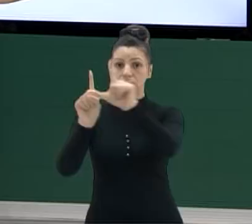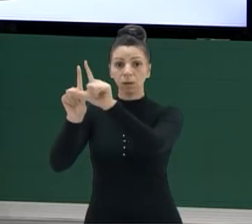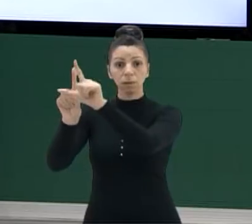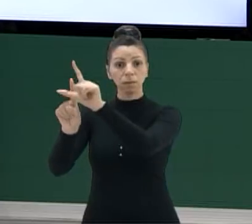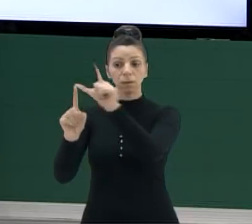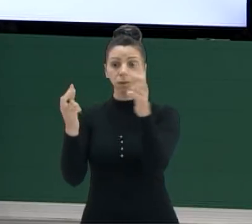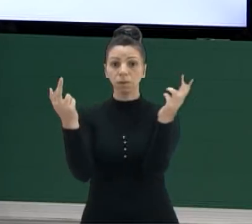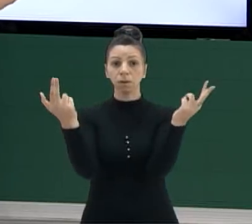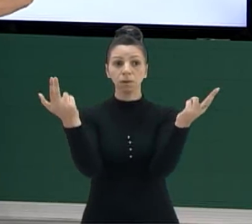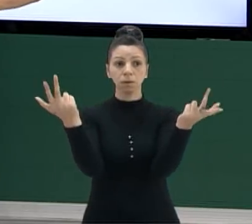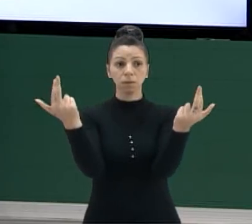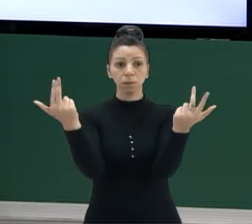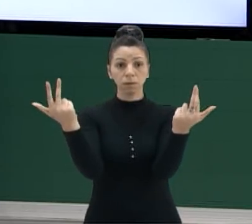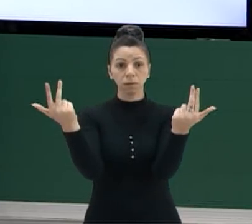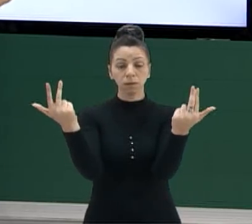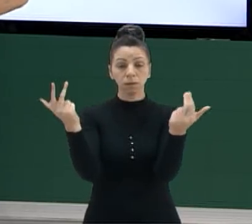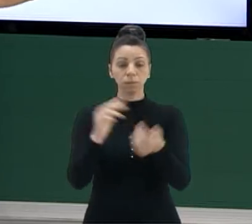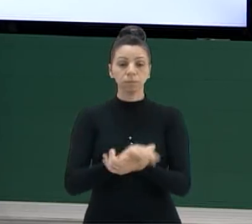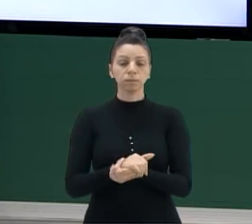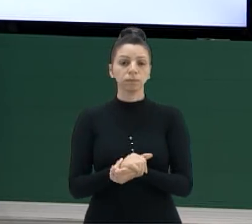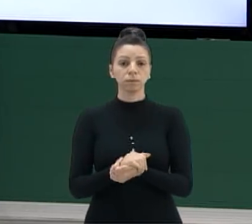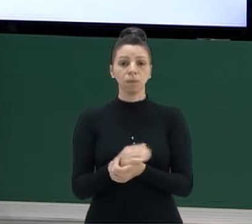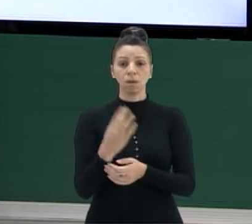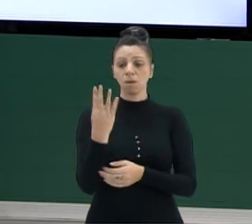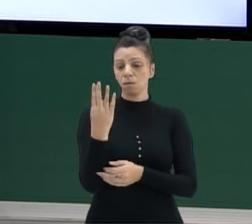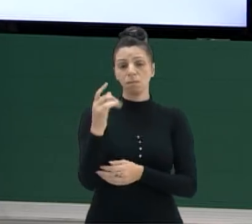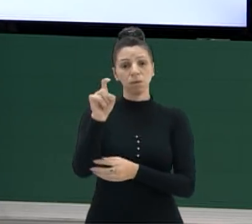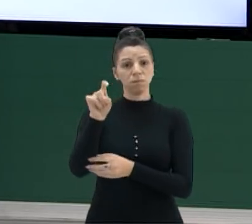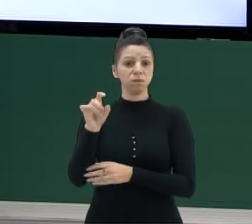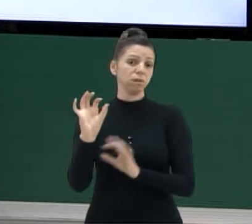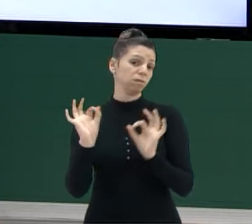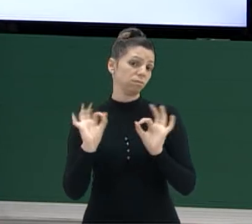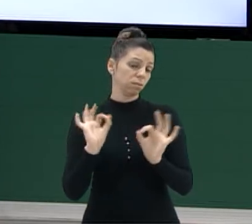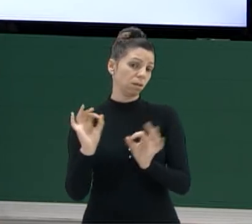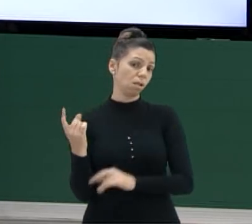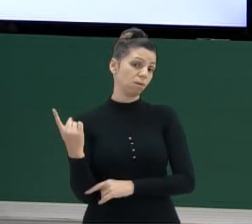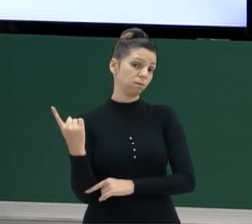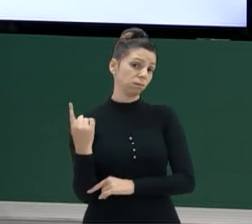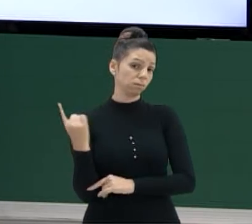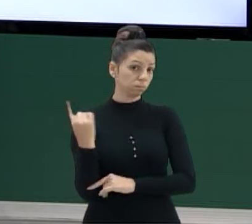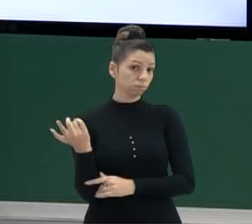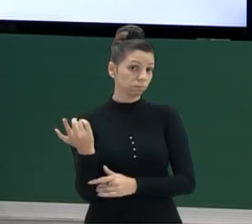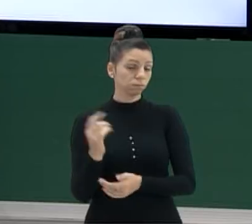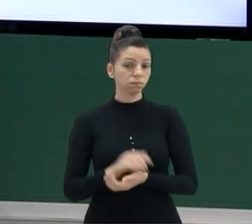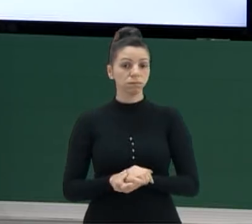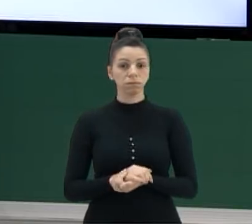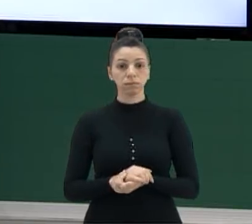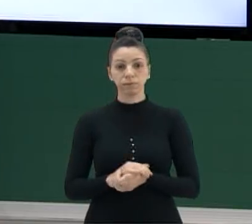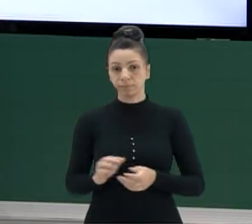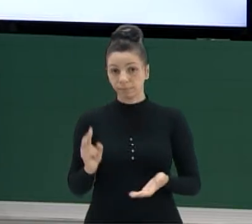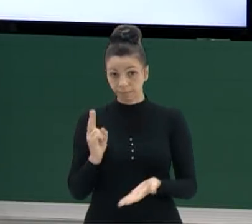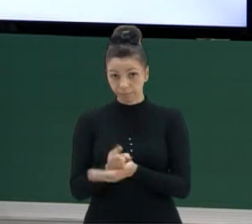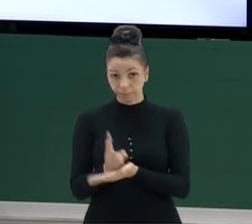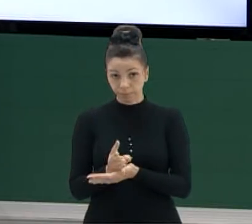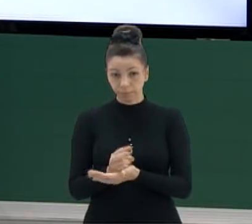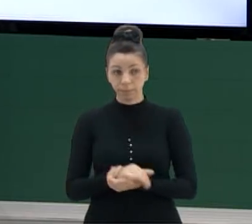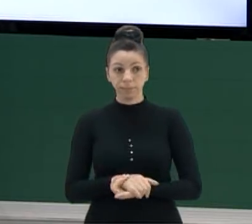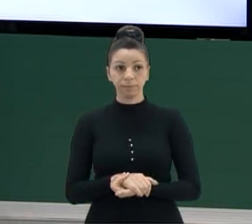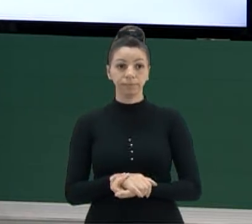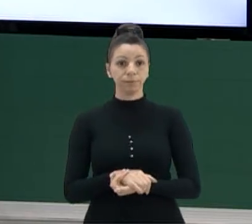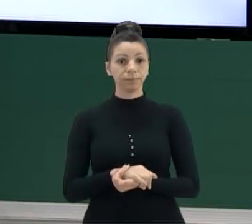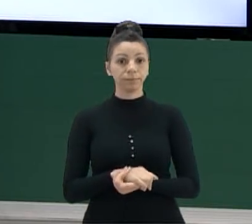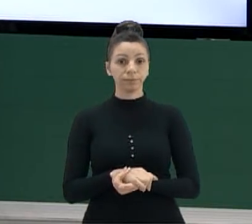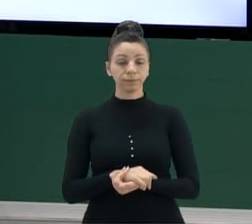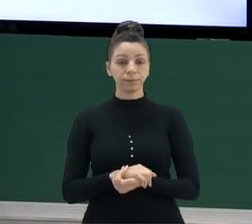tenho nenhum companheiro aqui para o 4x, eu vou deixar ele sozinho, certo? Vamos continuar? Olha